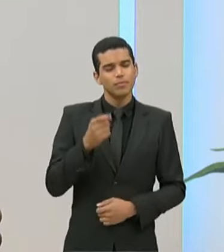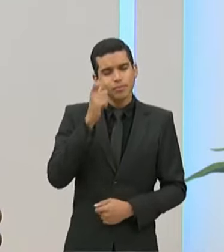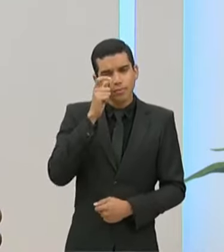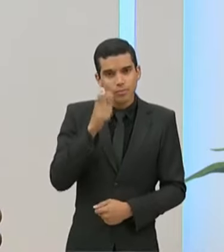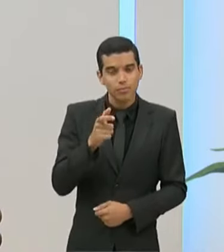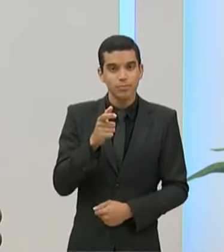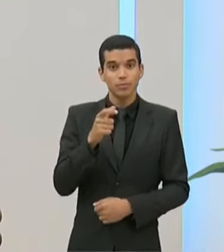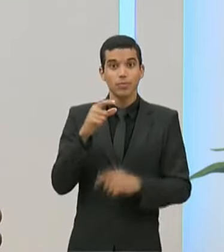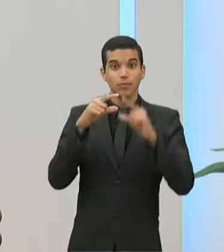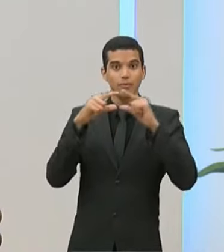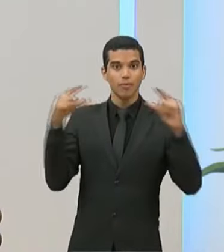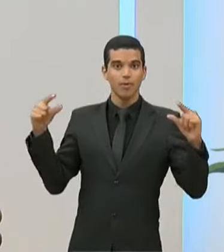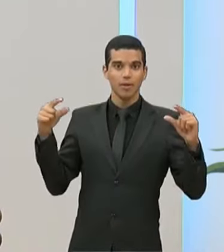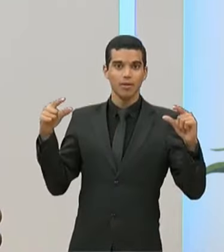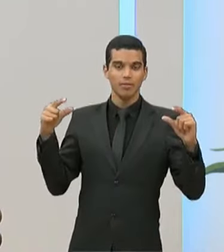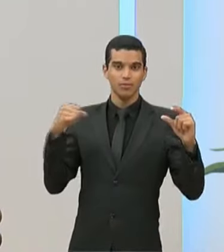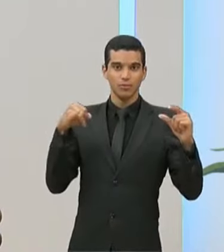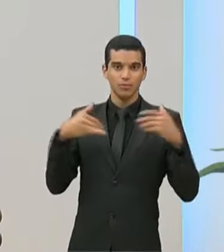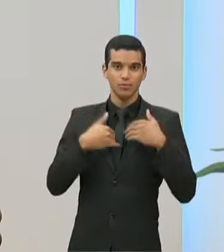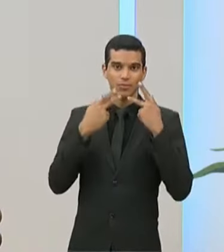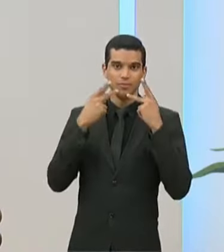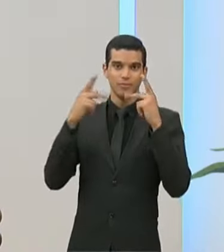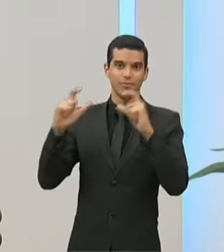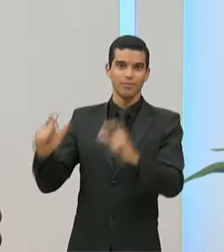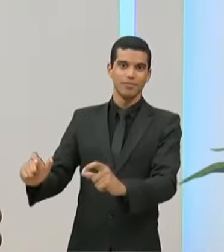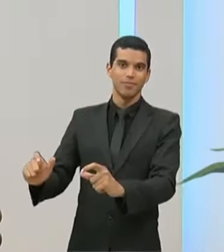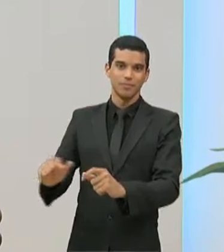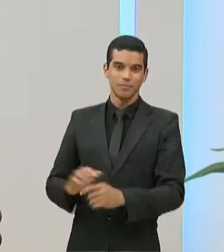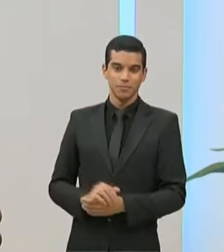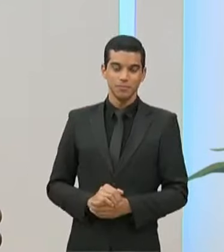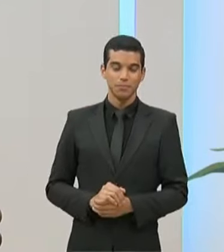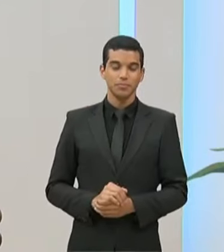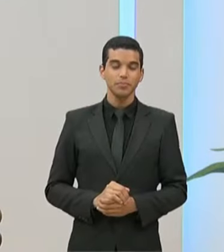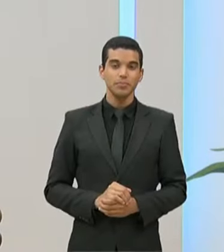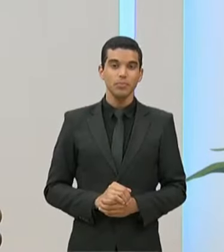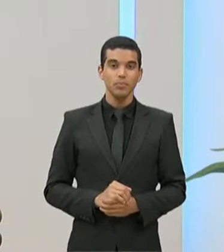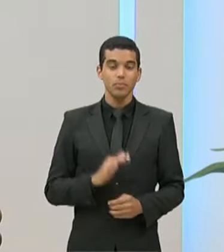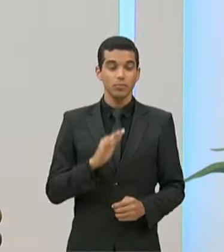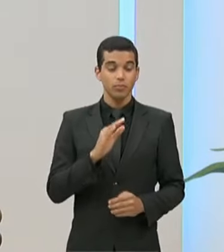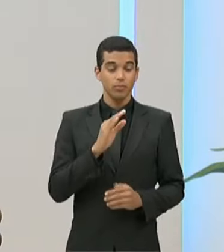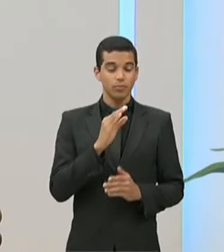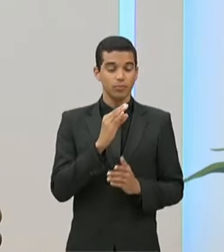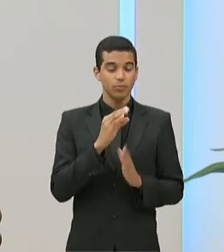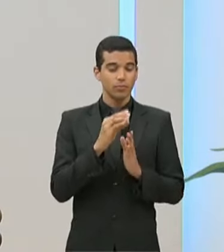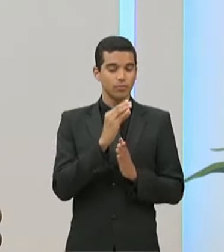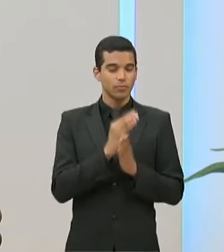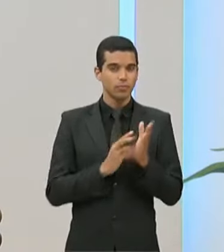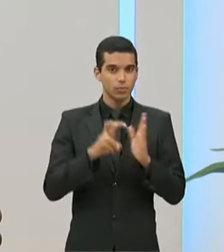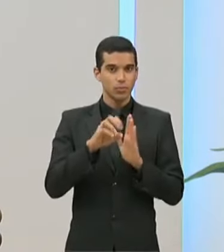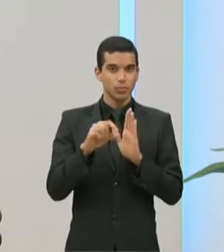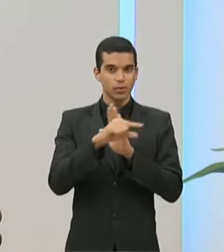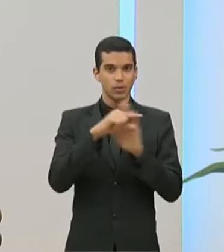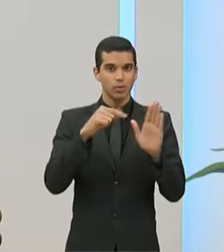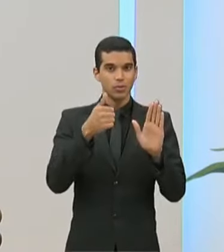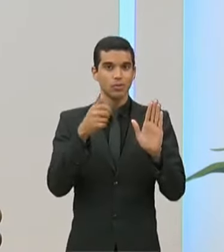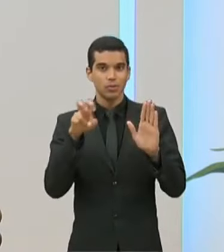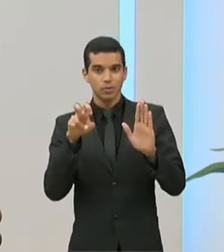bem linda. Ele diz assim, olha, a partir do versículo 15... Ele diz assim: